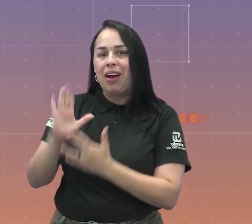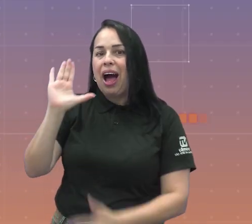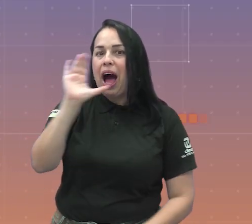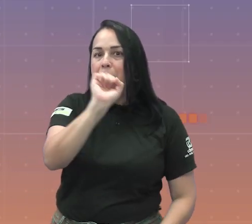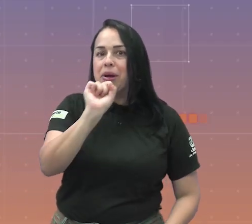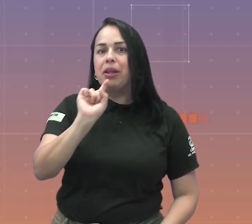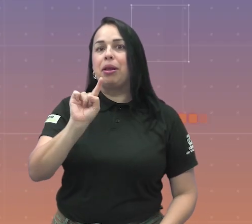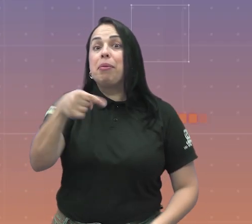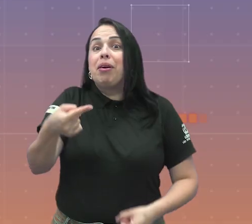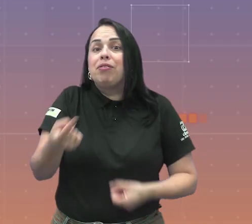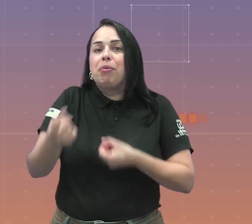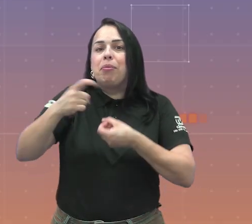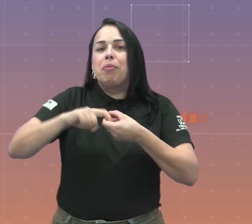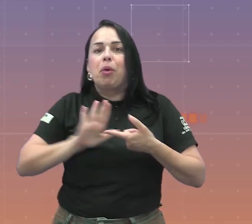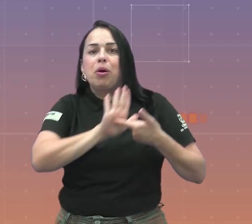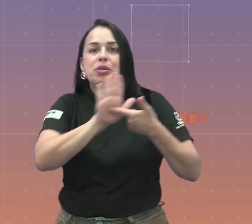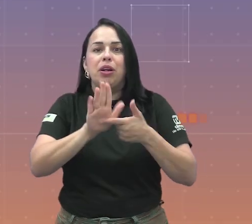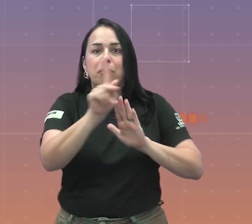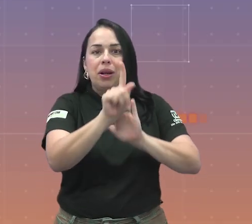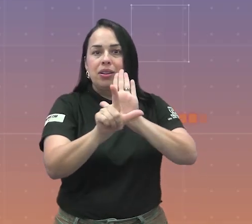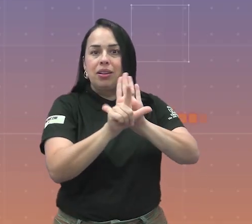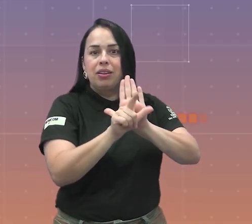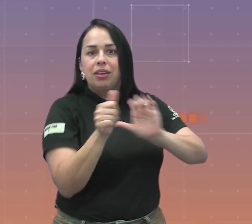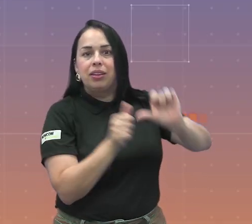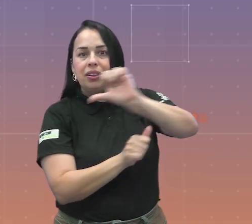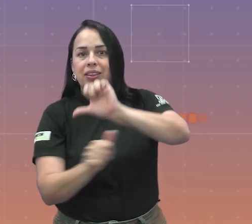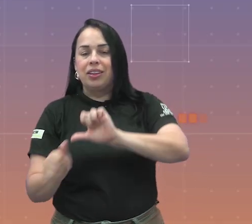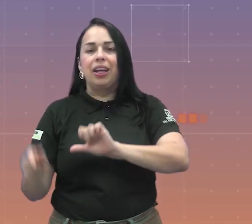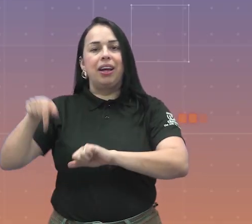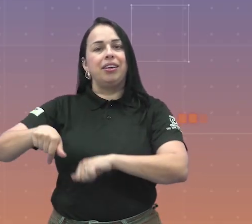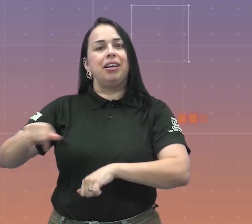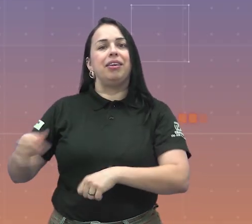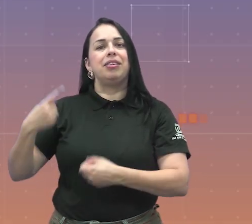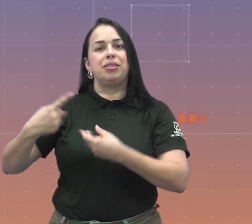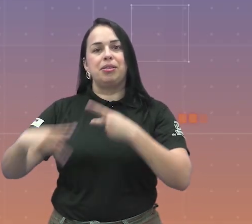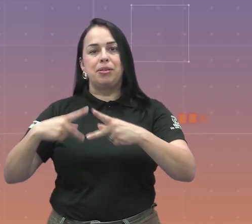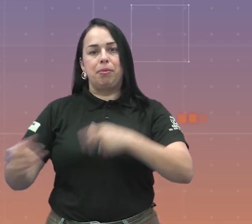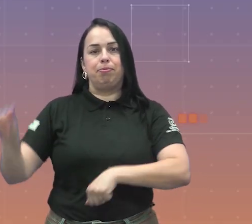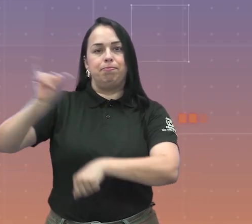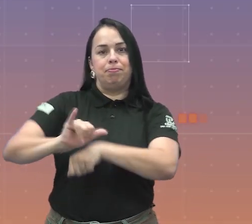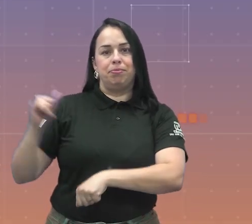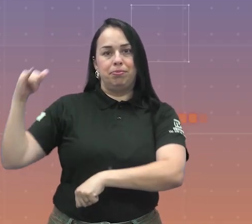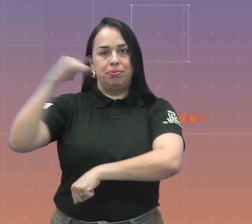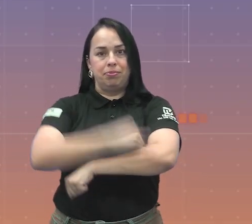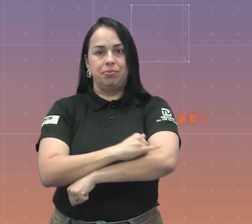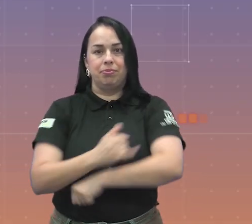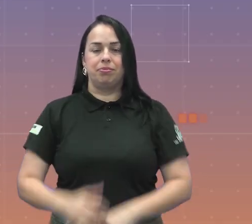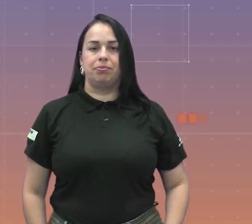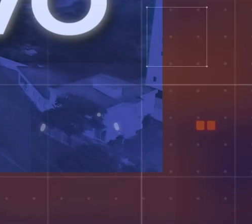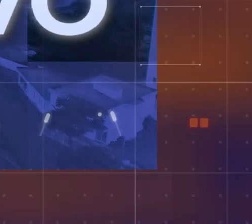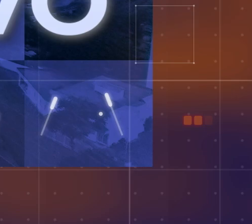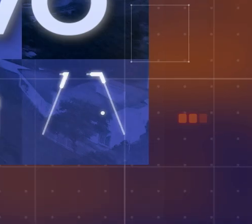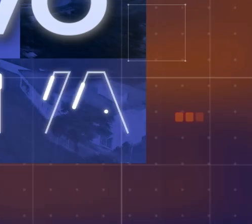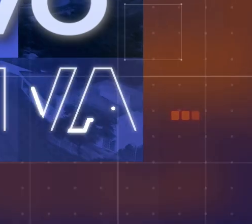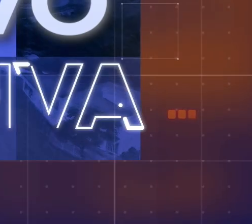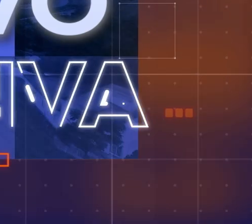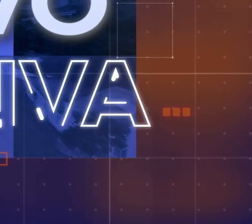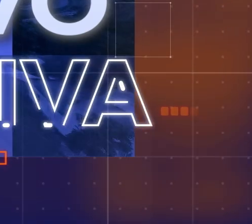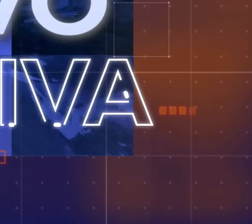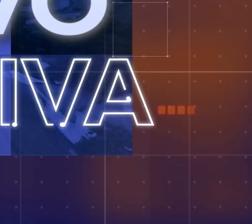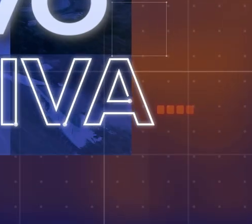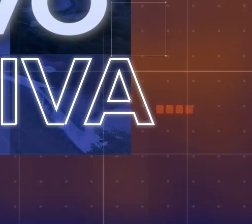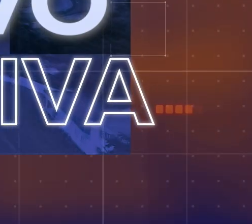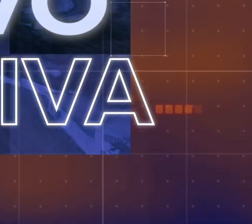Agora um intervalo rápido e na volta vamos falar de um projeto aprovado que criou o Dia da Capital do Avião em São José.